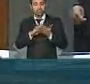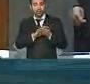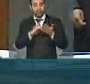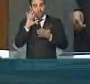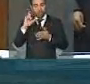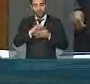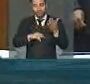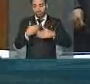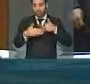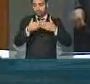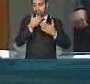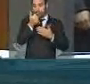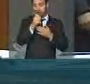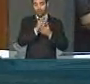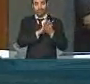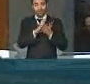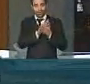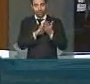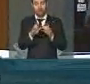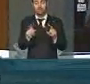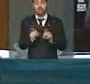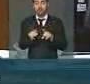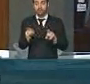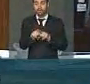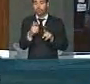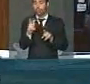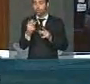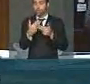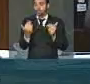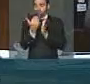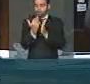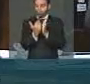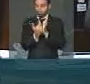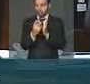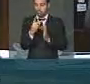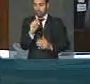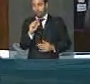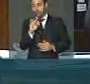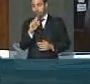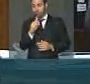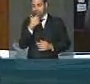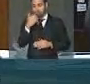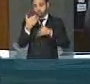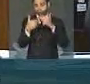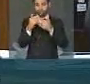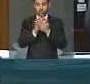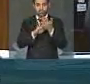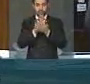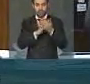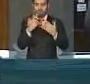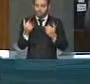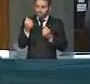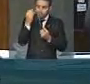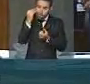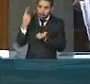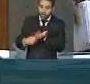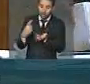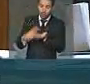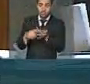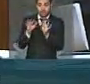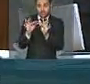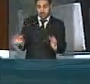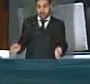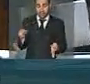consequência não avançamos nos demais itens da pauta. Nós poderíamos fazer um acordo, simplificar esse processo